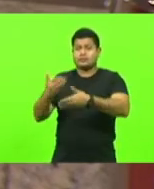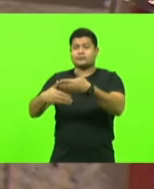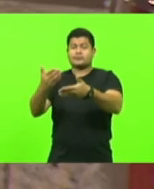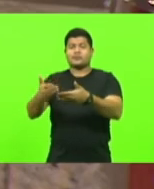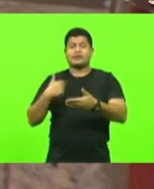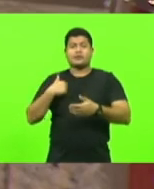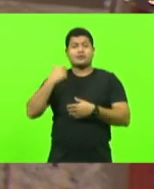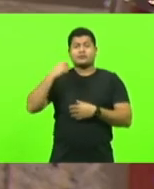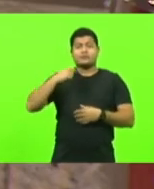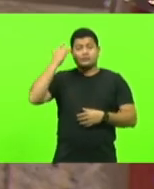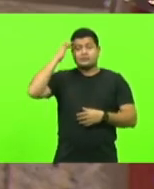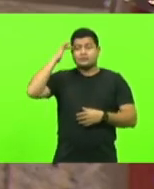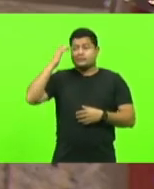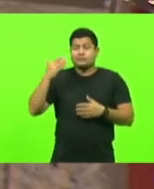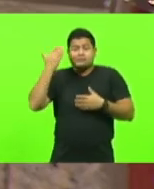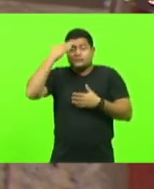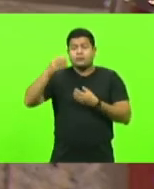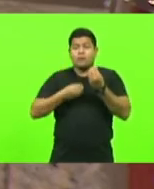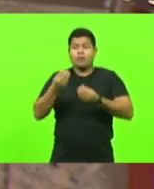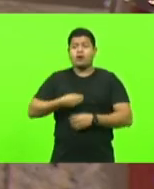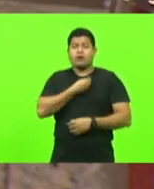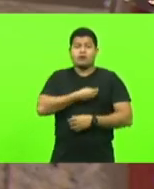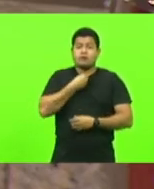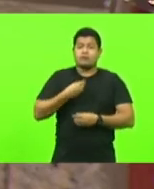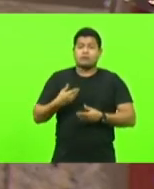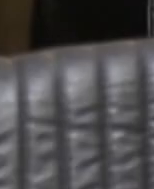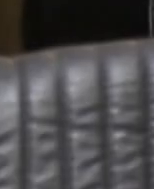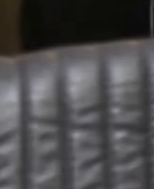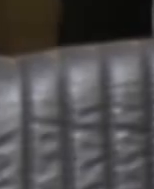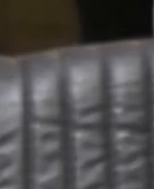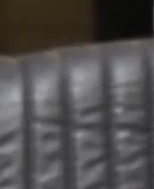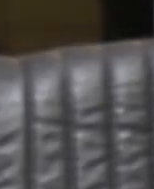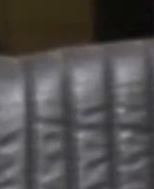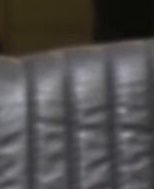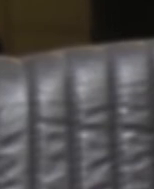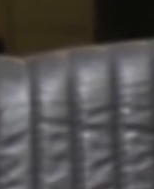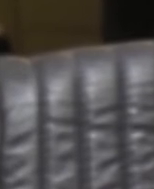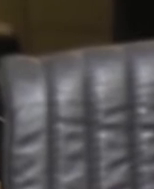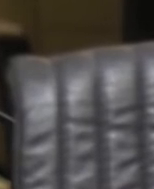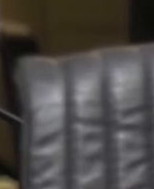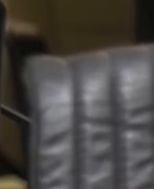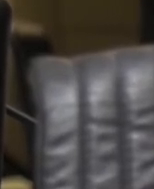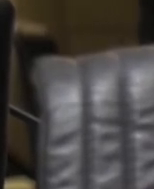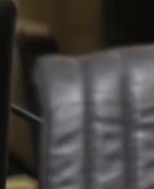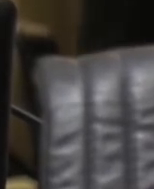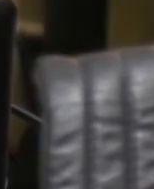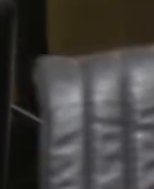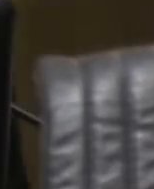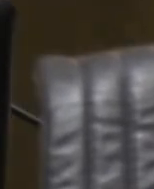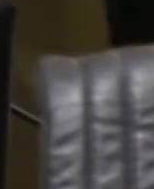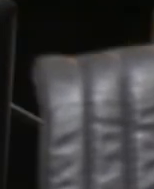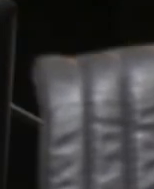sabe o que fazer da vida onde vão morar E como vão sobreviver sem o parceiro o deputado Ismael dos Santos do